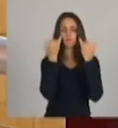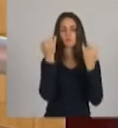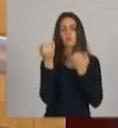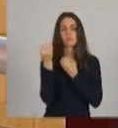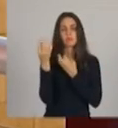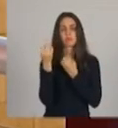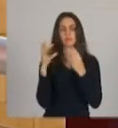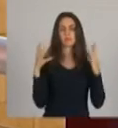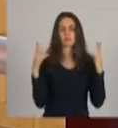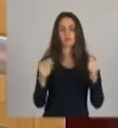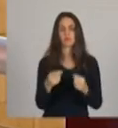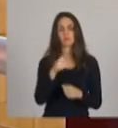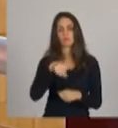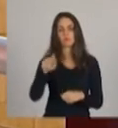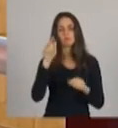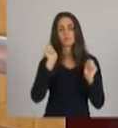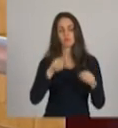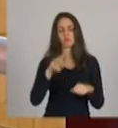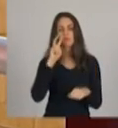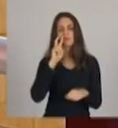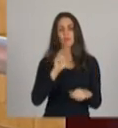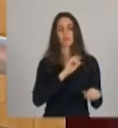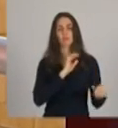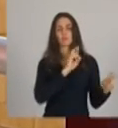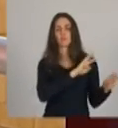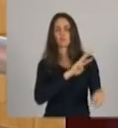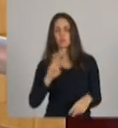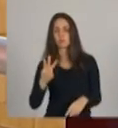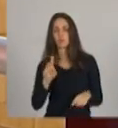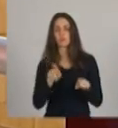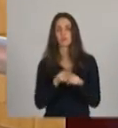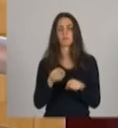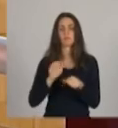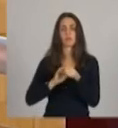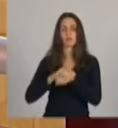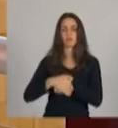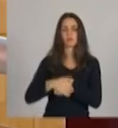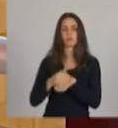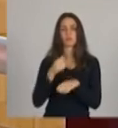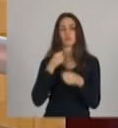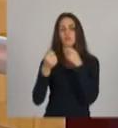completas sobre os trabalhos de hoje você pode conferir no nosso site e também às 10 da noite no